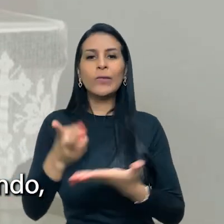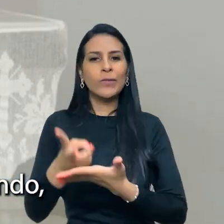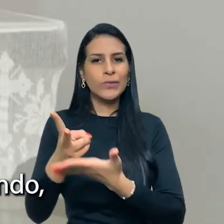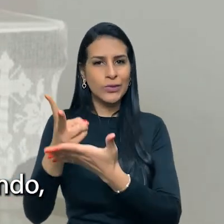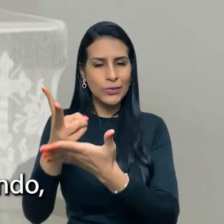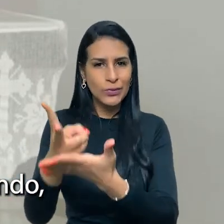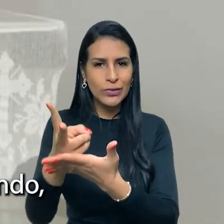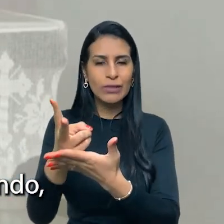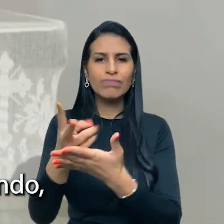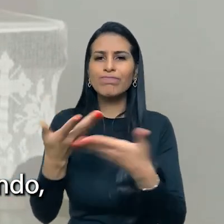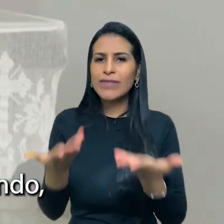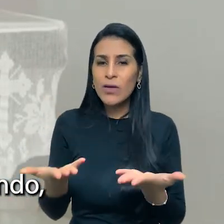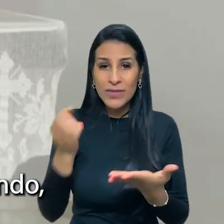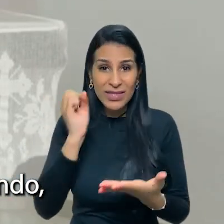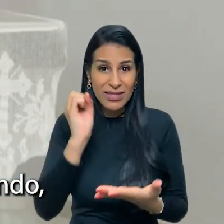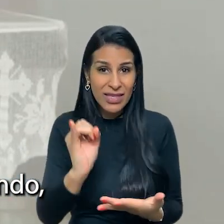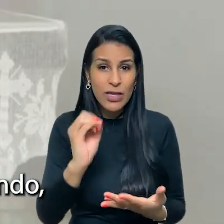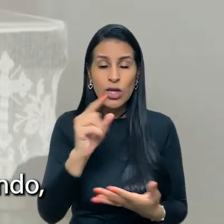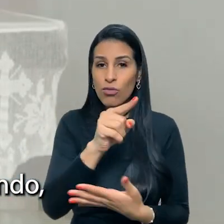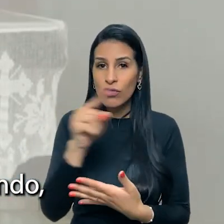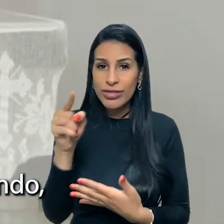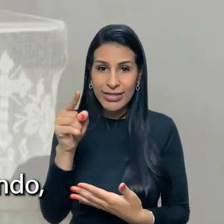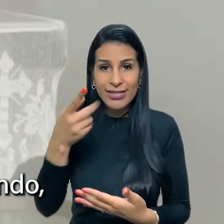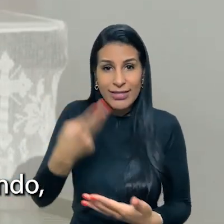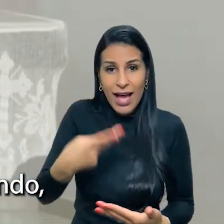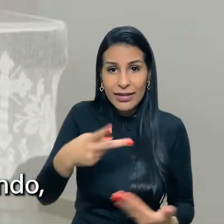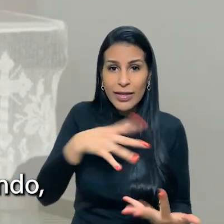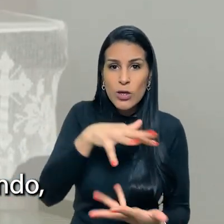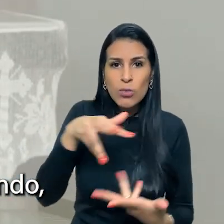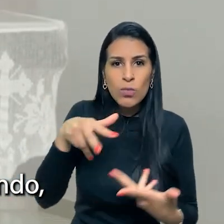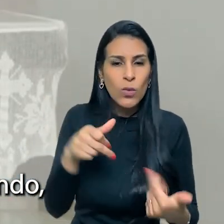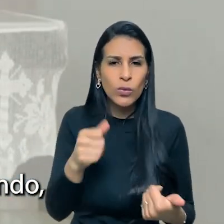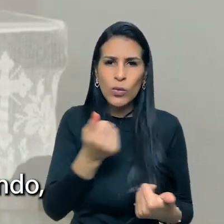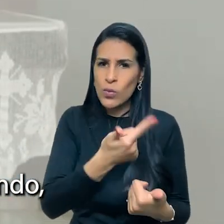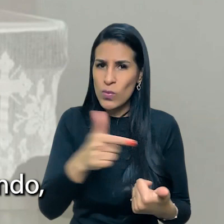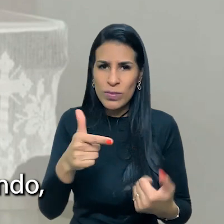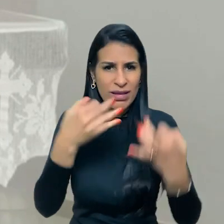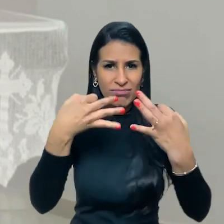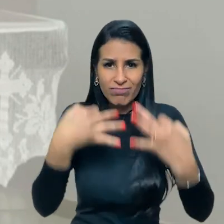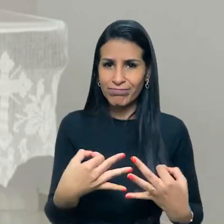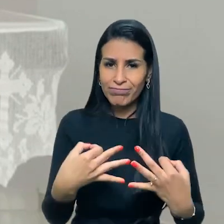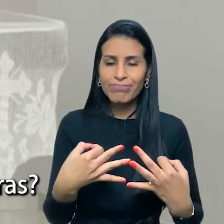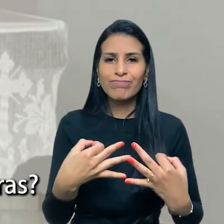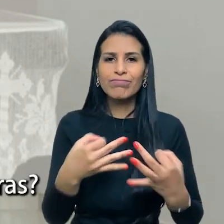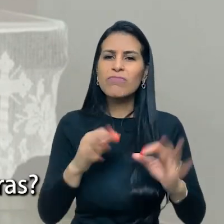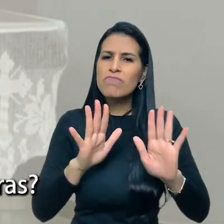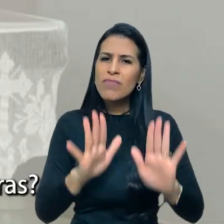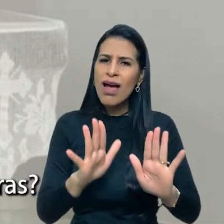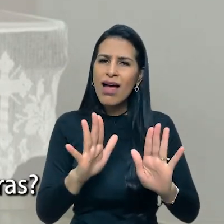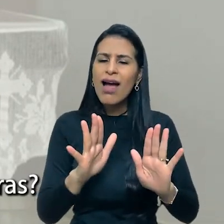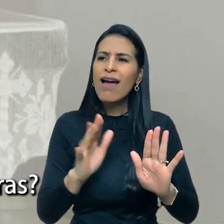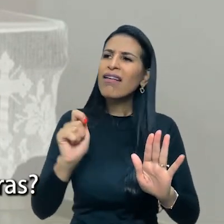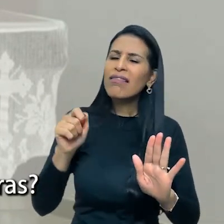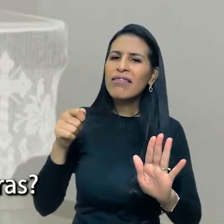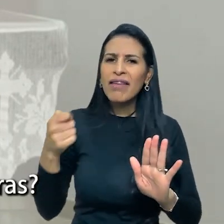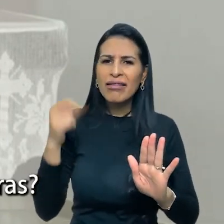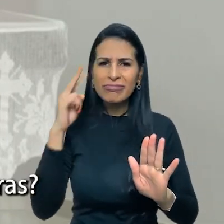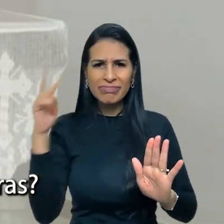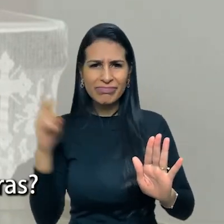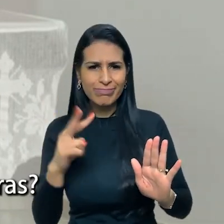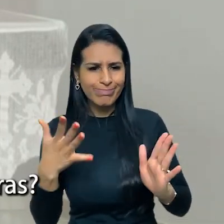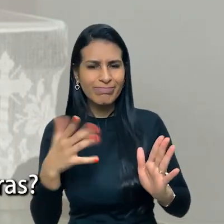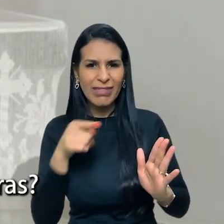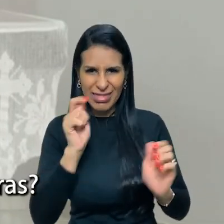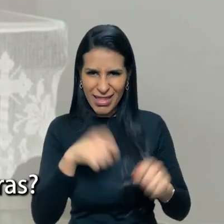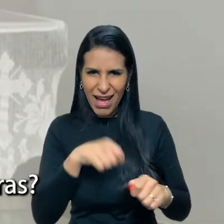Pois, se vocês não forem honestos com as riquezas deste mundo, quem vai por vocês